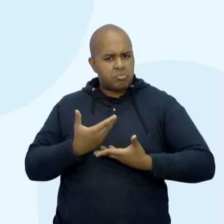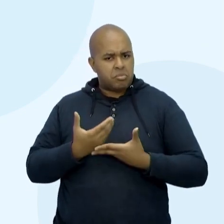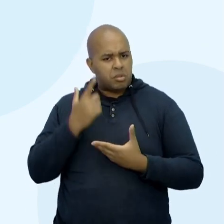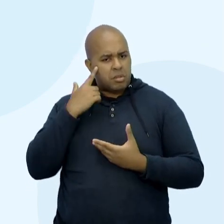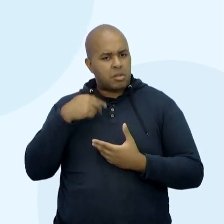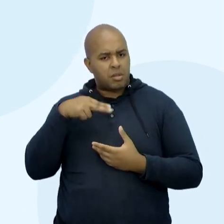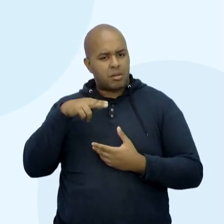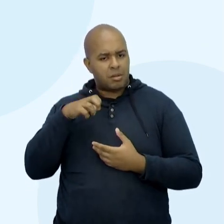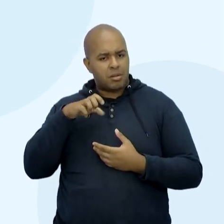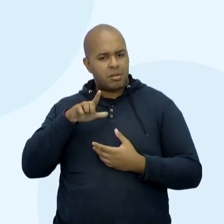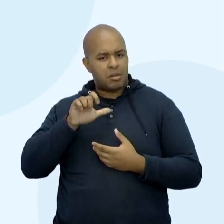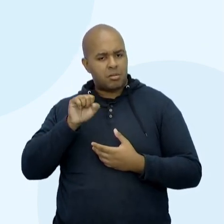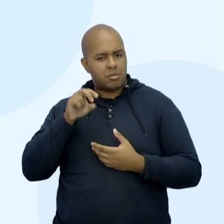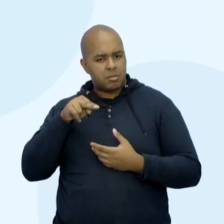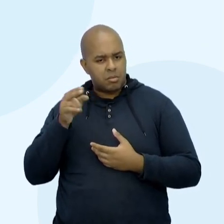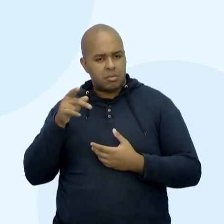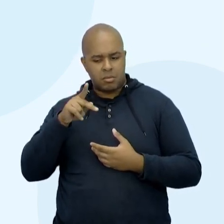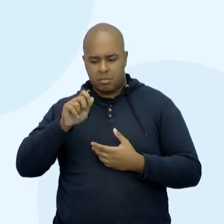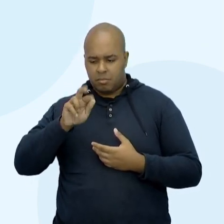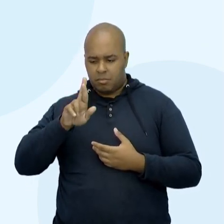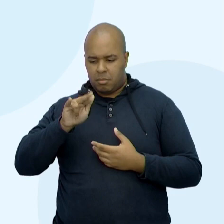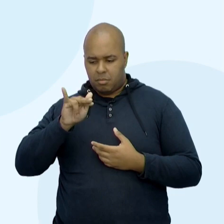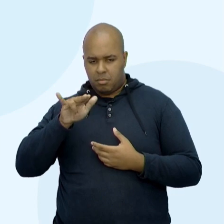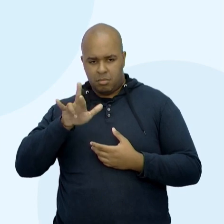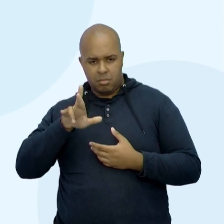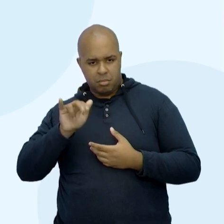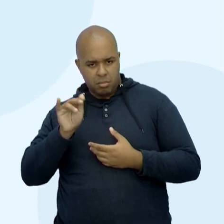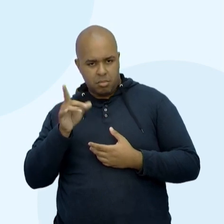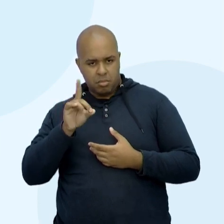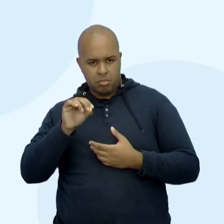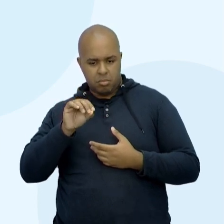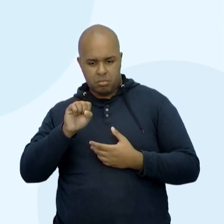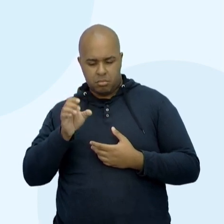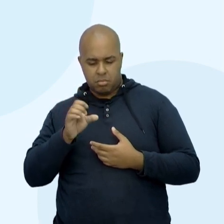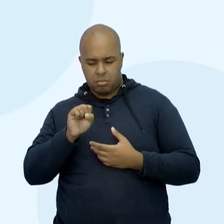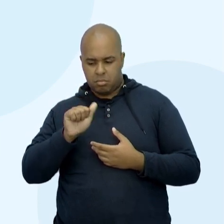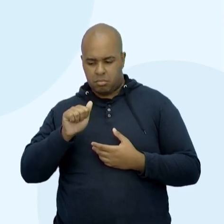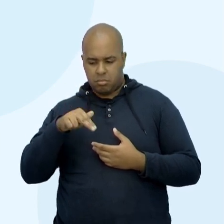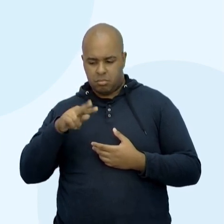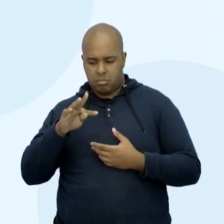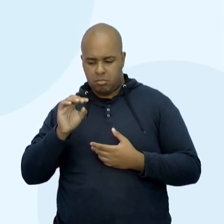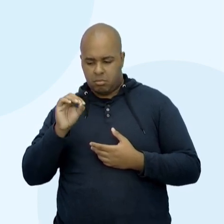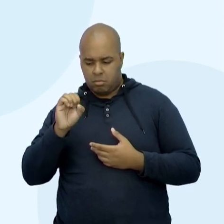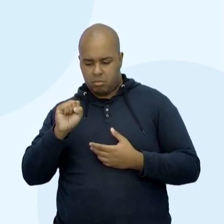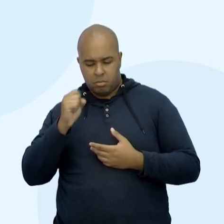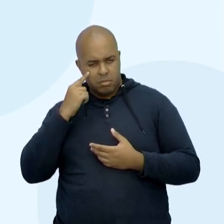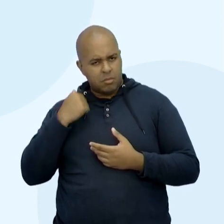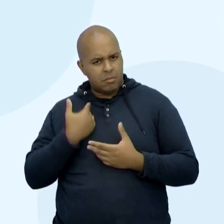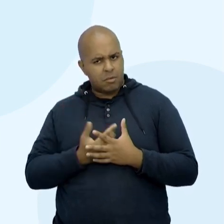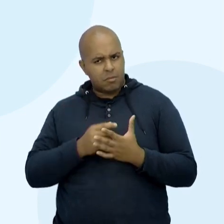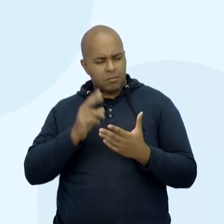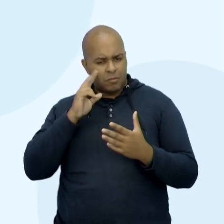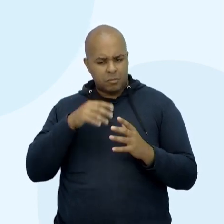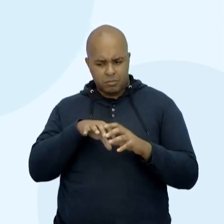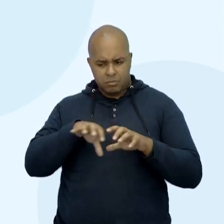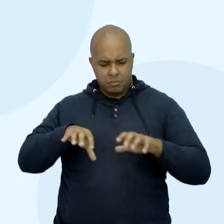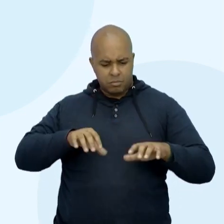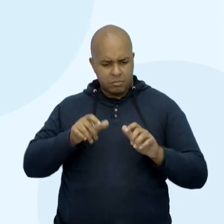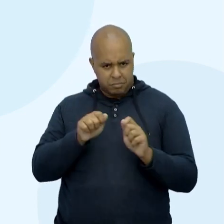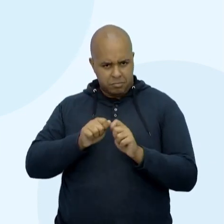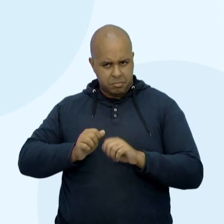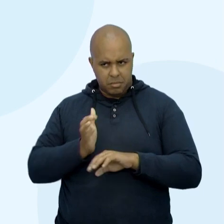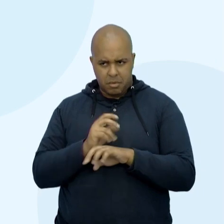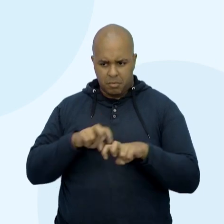quem foi. Mais gente, Nelson Pereira dos Santos. Pesquisa essa gente. Faça essa lição de casa. Dividam-se em grupos, façam rodas